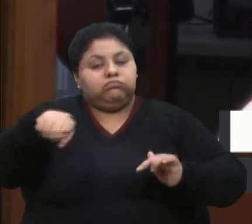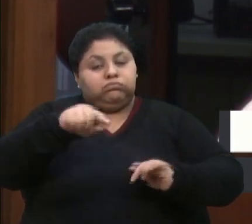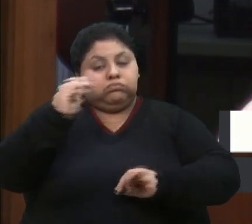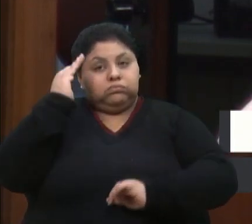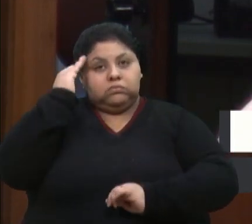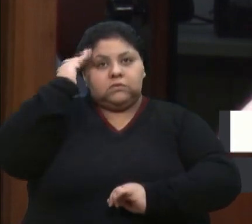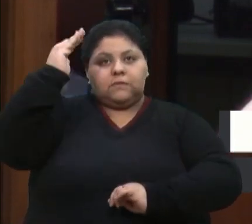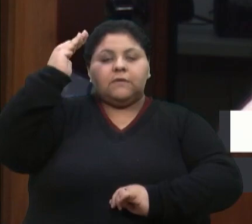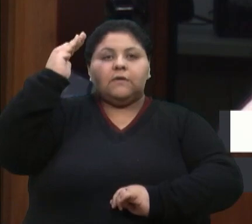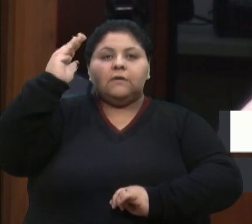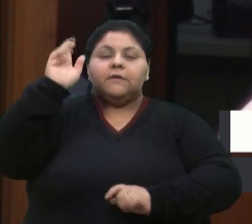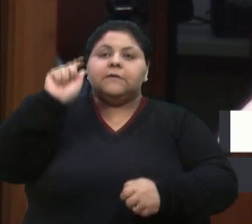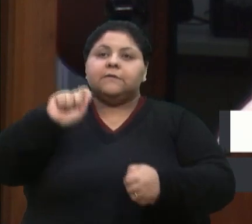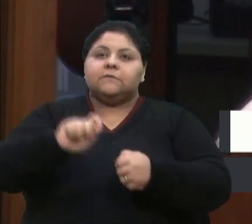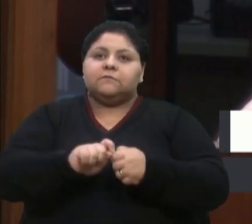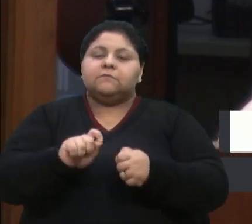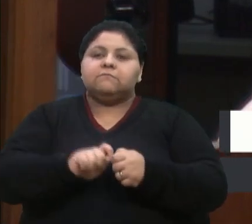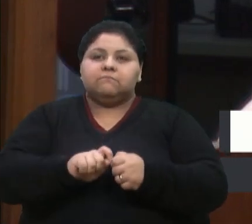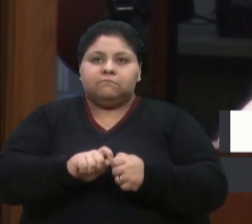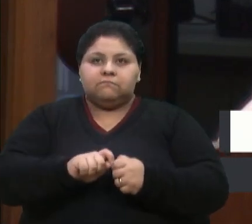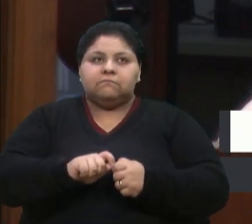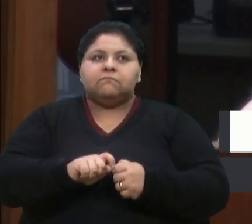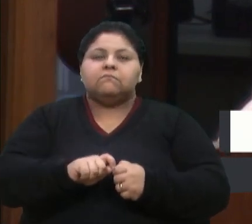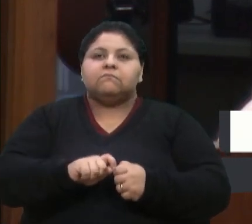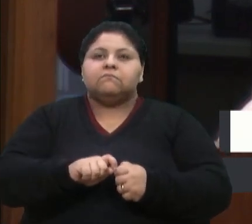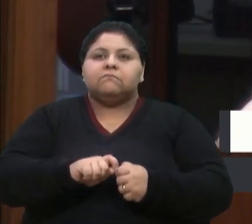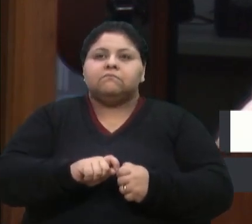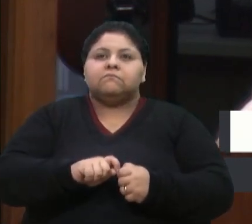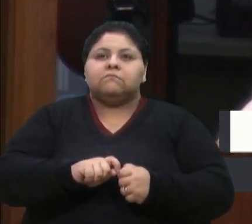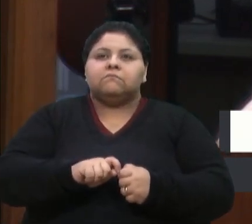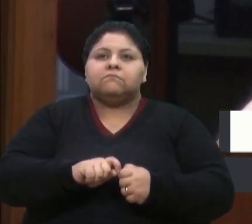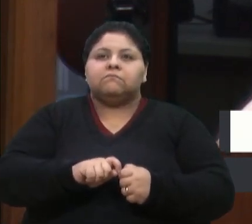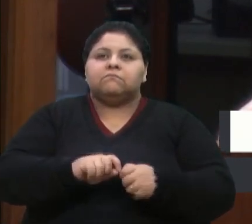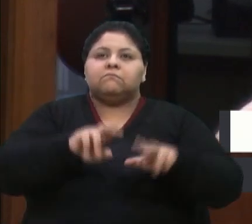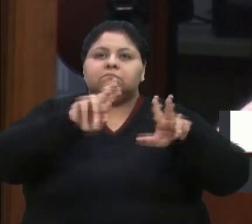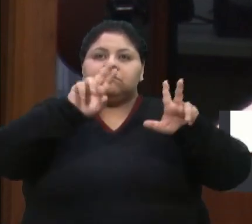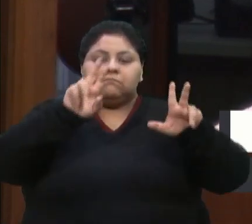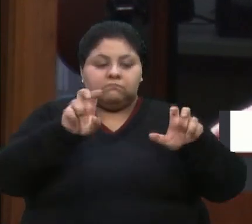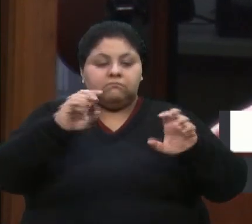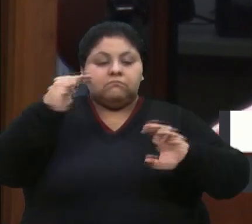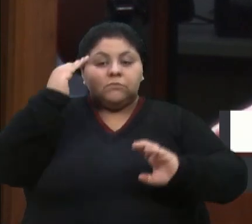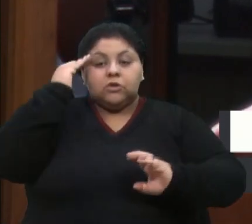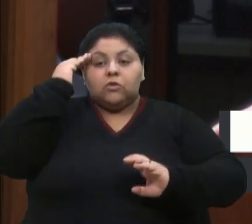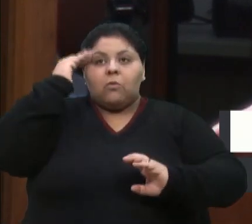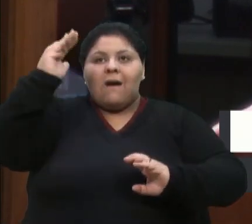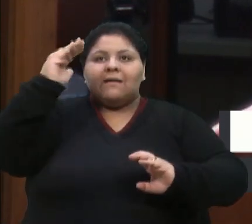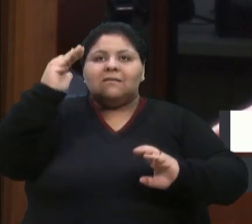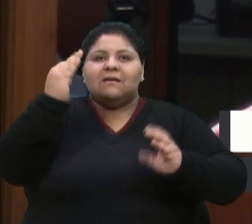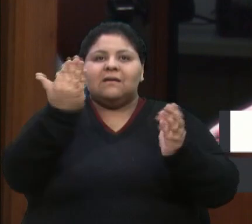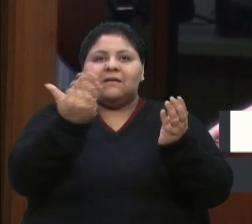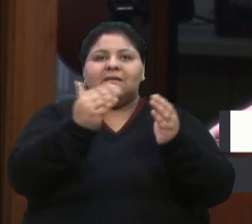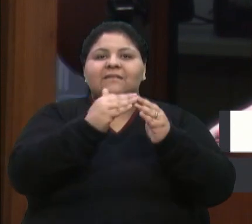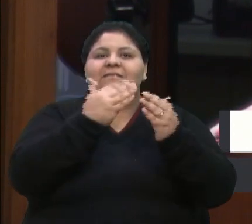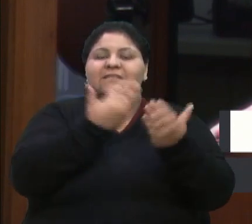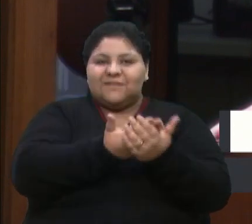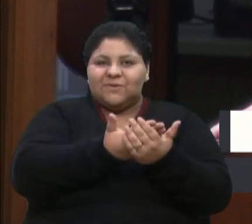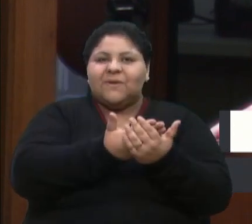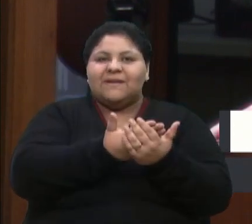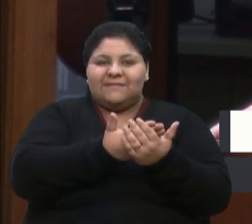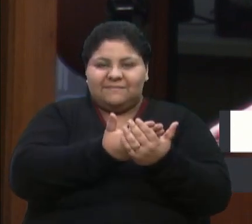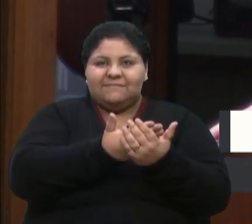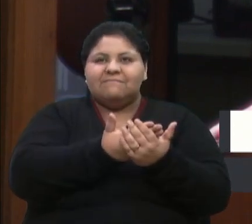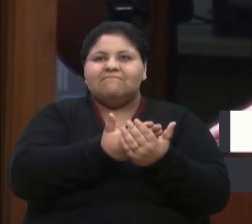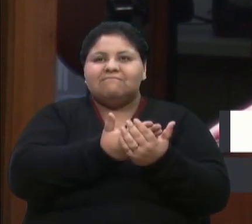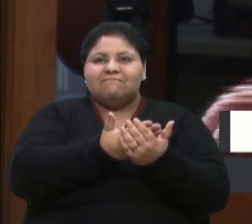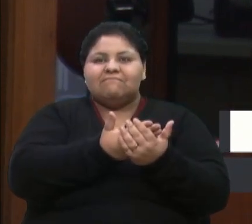Municipal presta no que tange a guarda escolar. Vereador Zanquim,